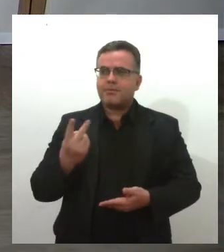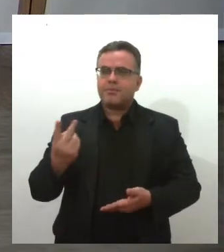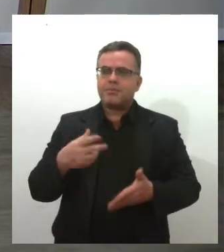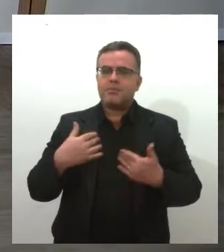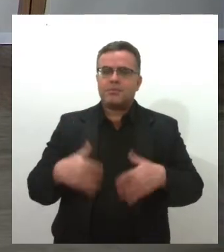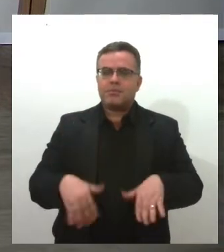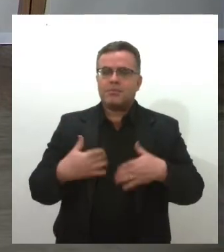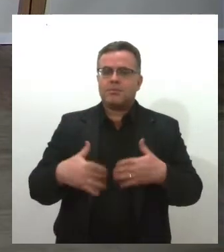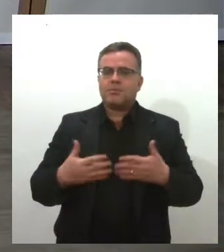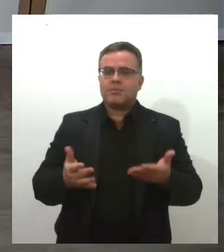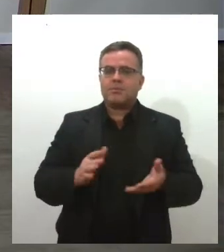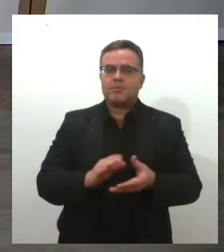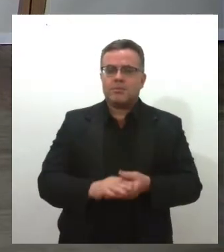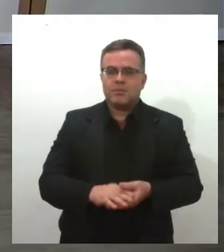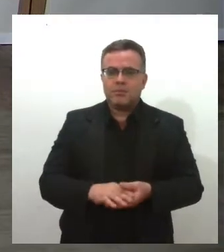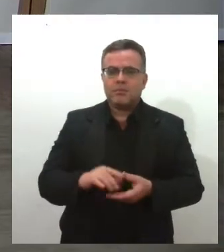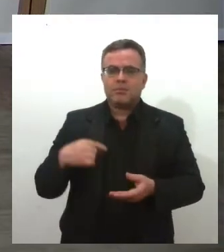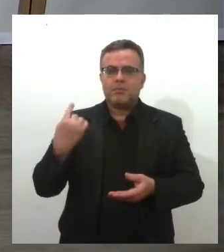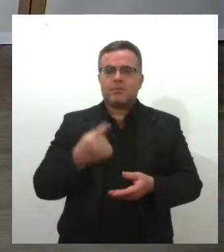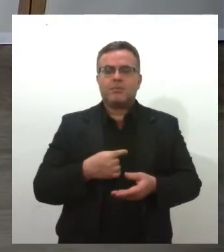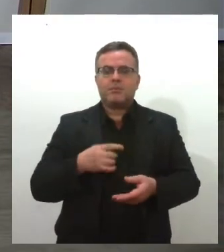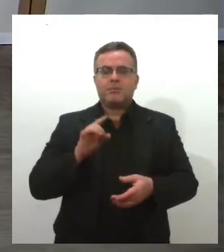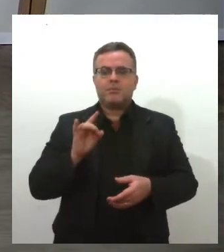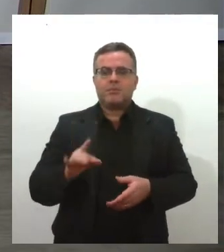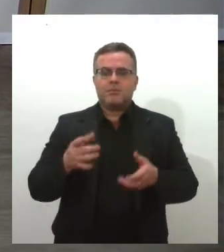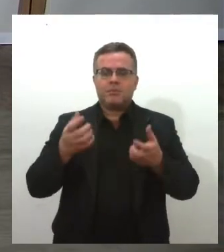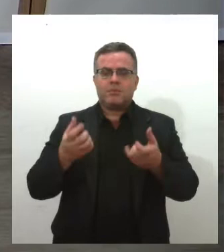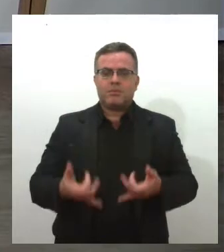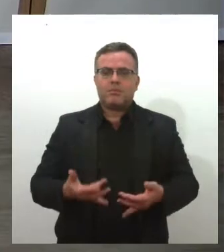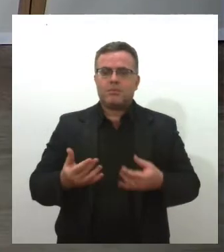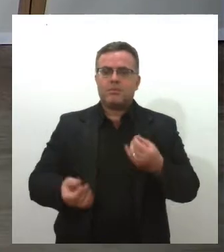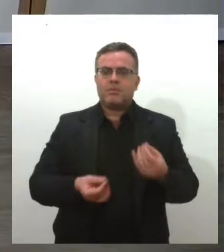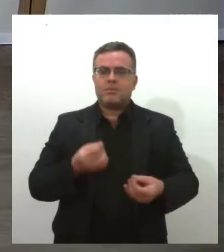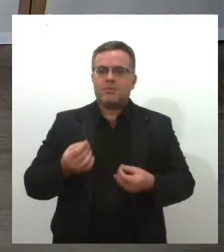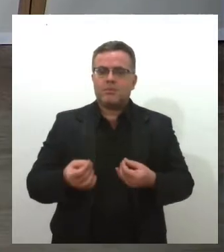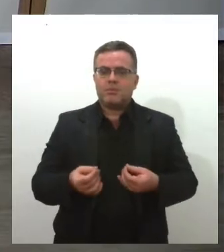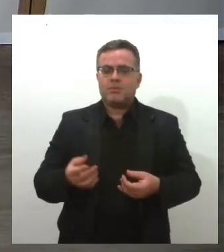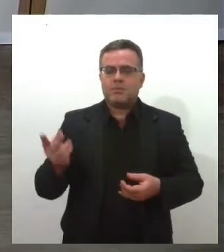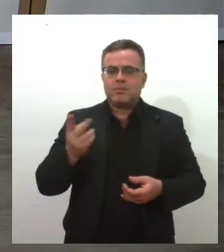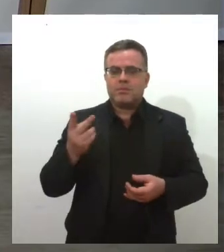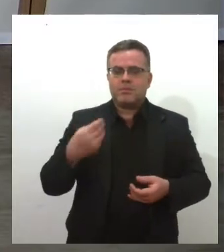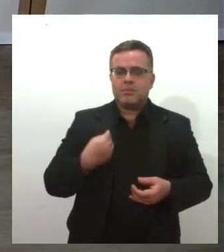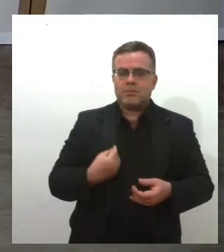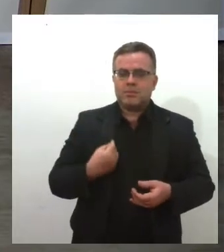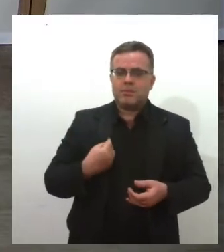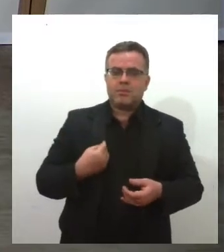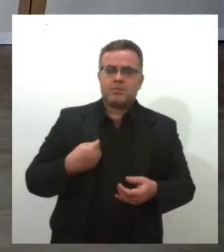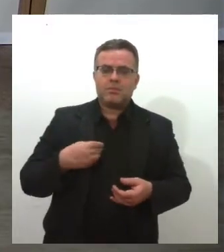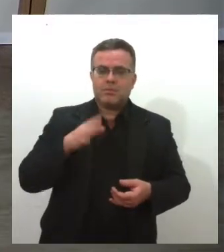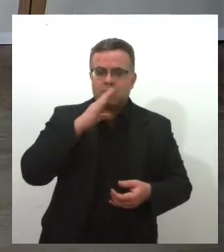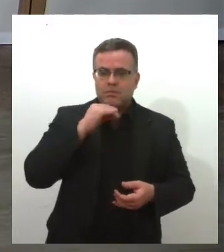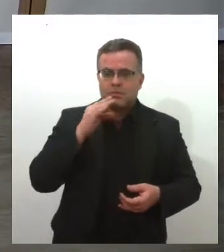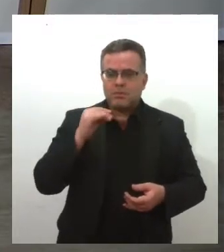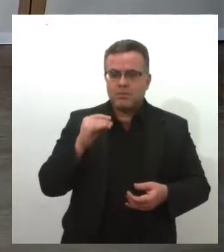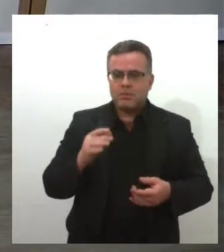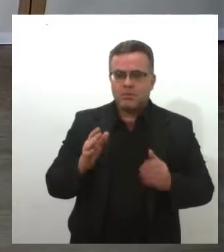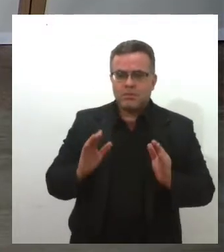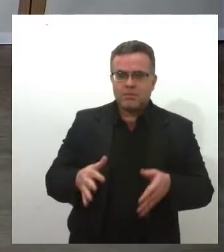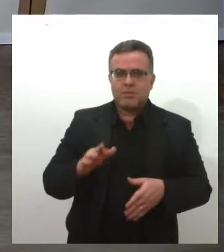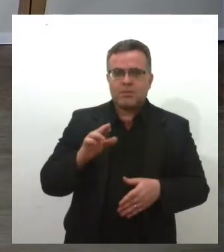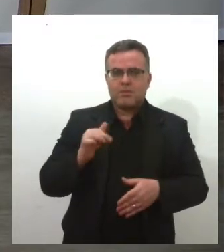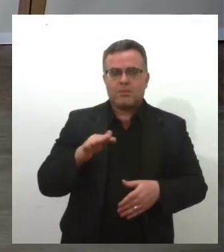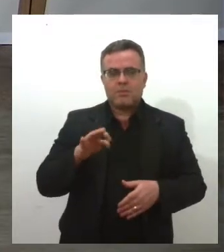gente basicamente vai falar aí de como é que anda a vida dessas duas adolescentes, né, Rafaela